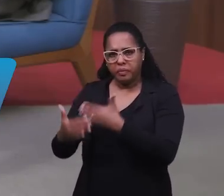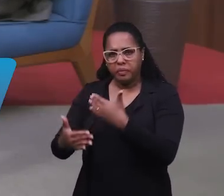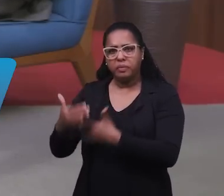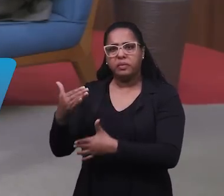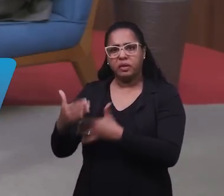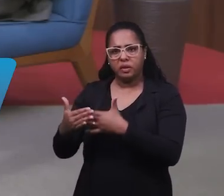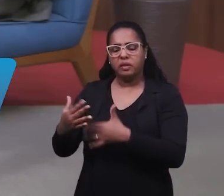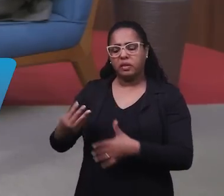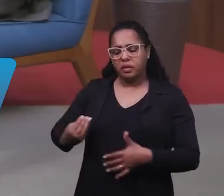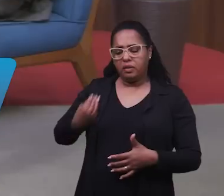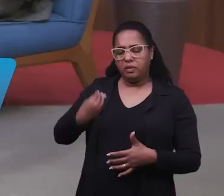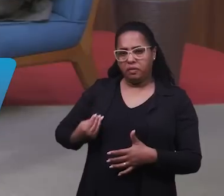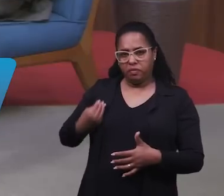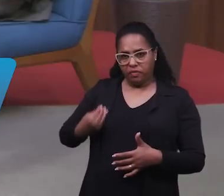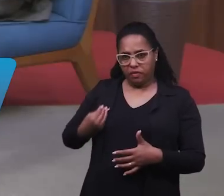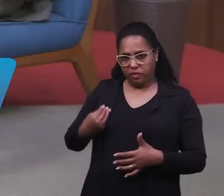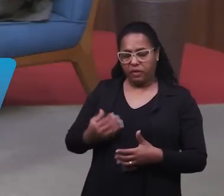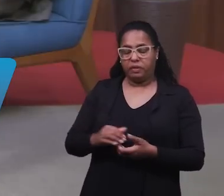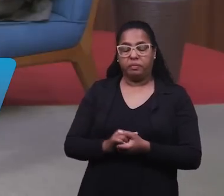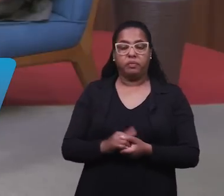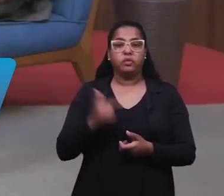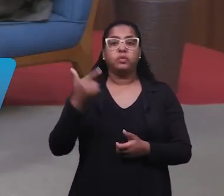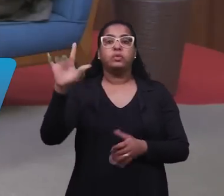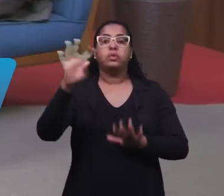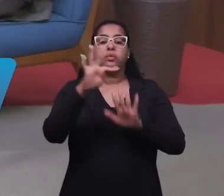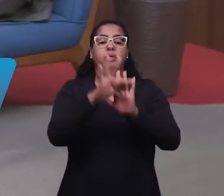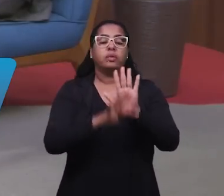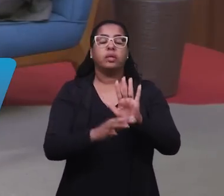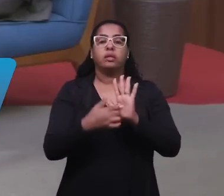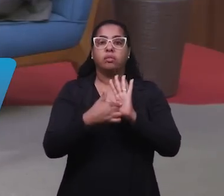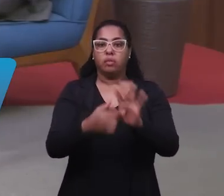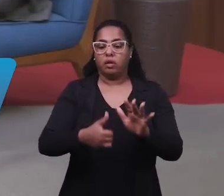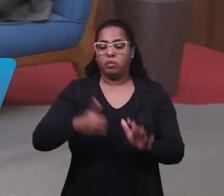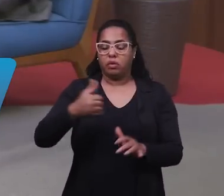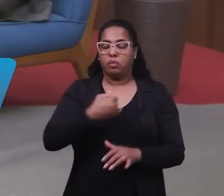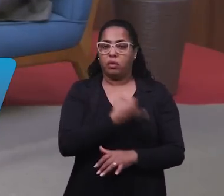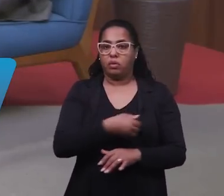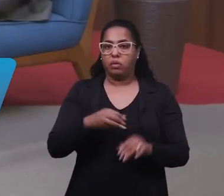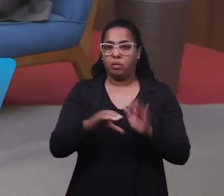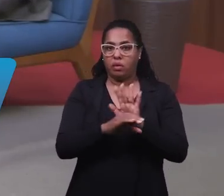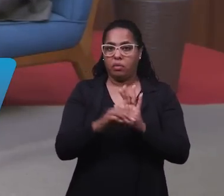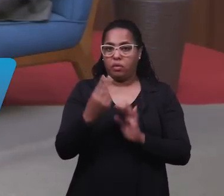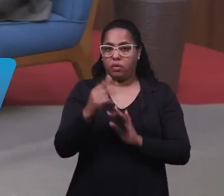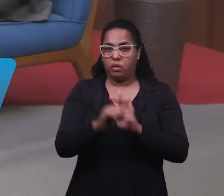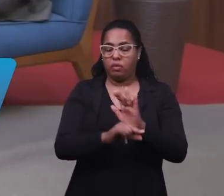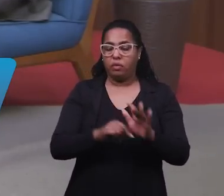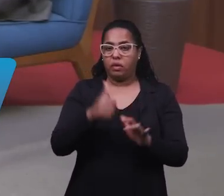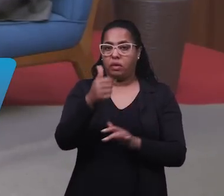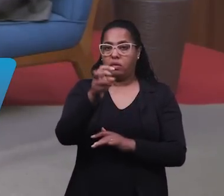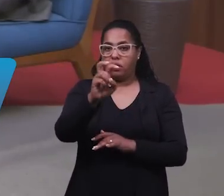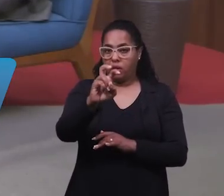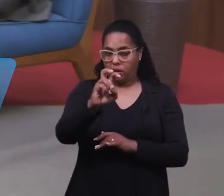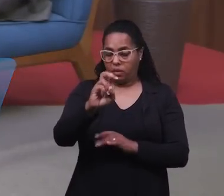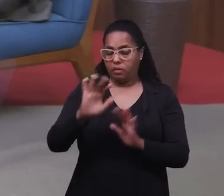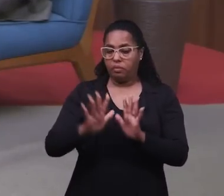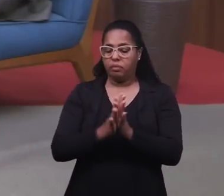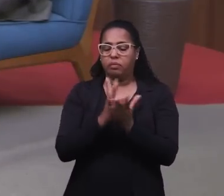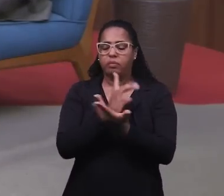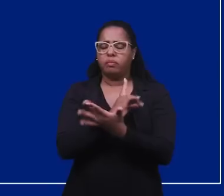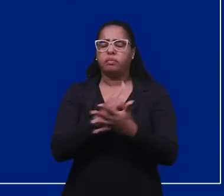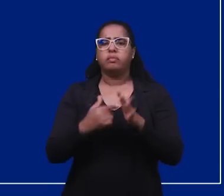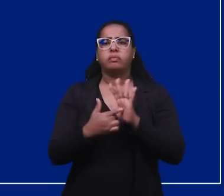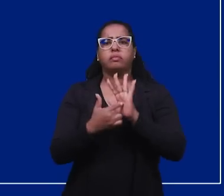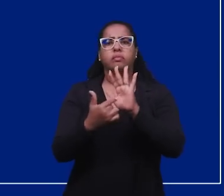se permite estar nessa condição. Vou ler mais um texto da palavra do Senhor. 1 João capítulo 2, verso 15, a palavra de Deus